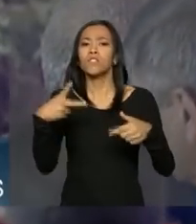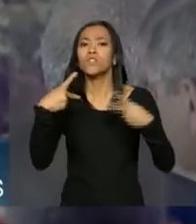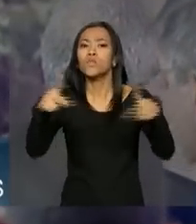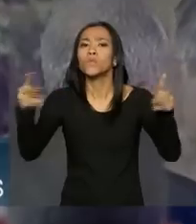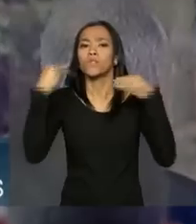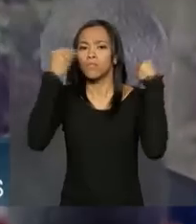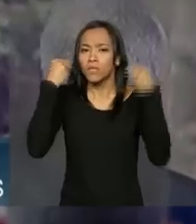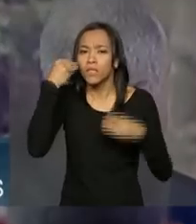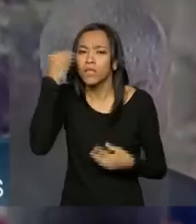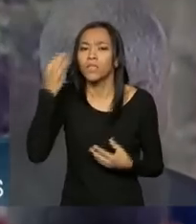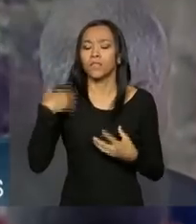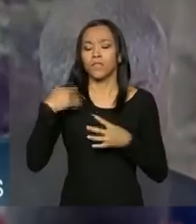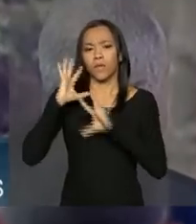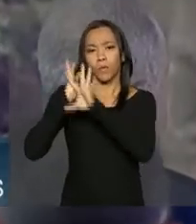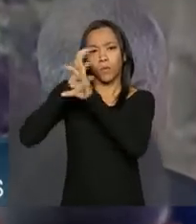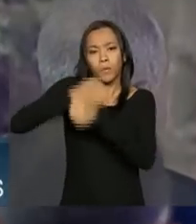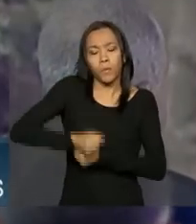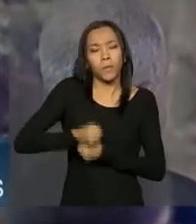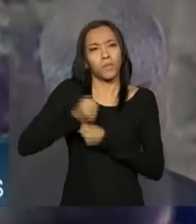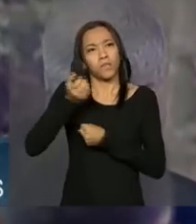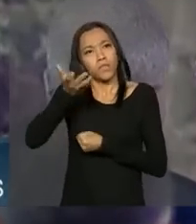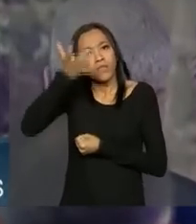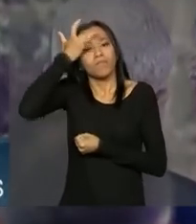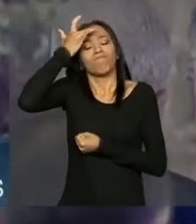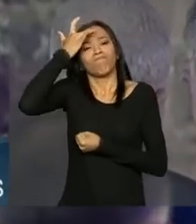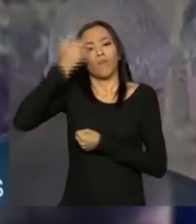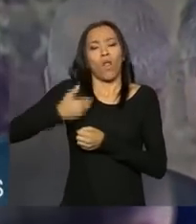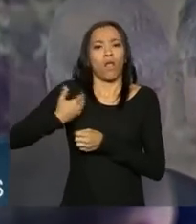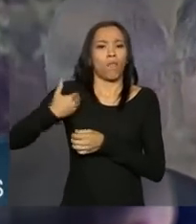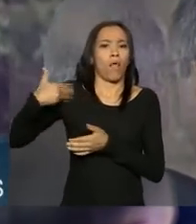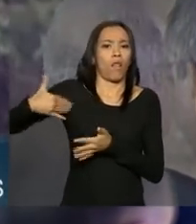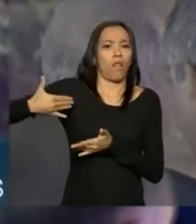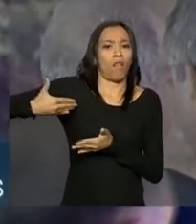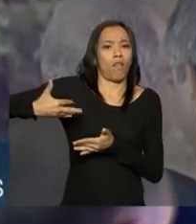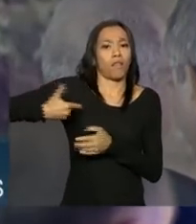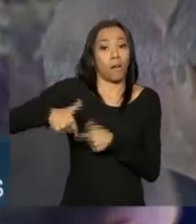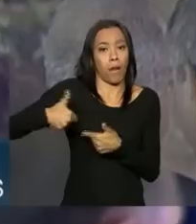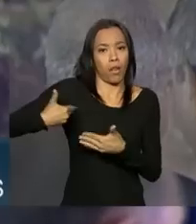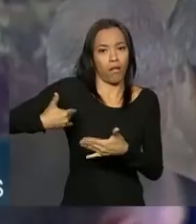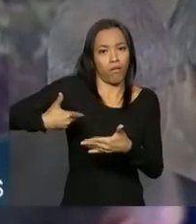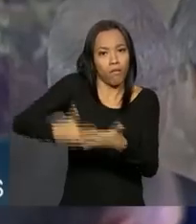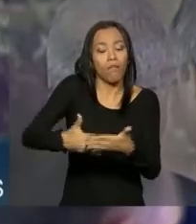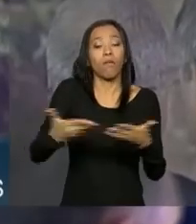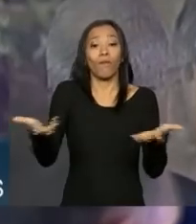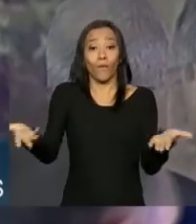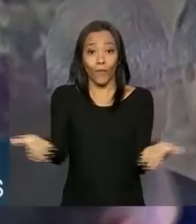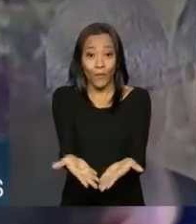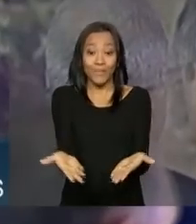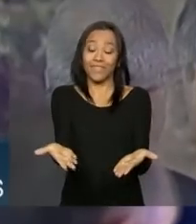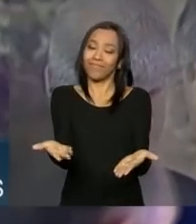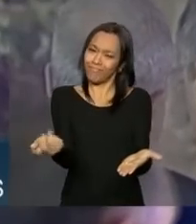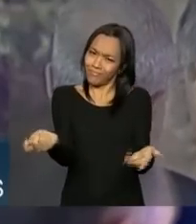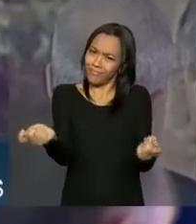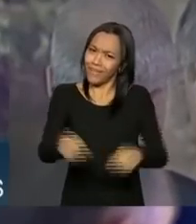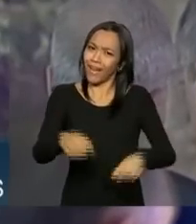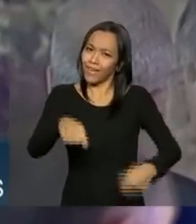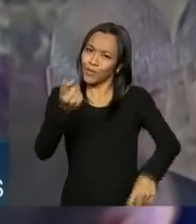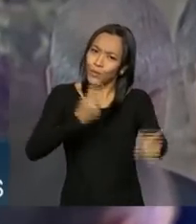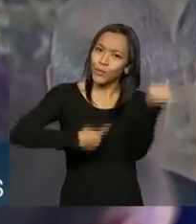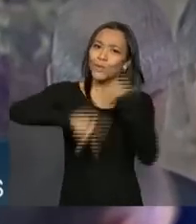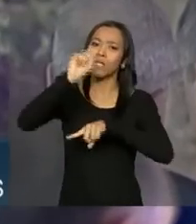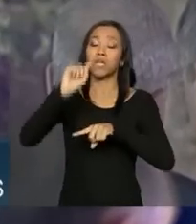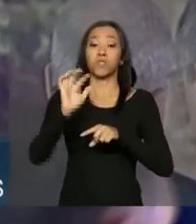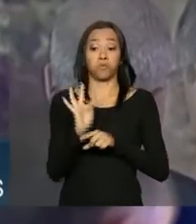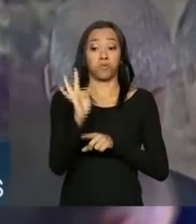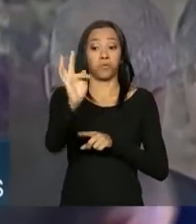e a sabedoria acumulada ao longo de suas carreiras lhes permitirão encarar com sucesso os desafios